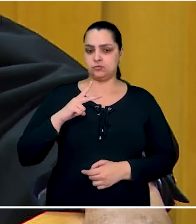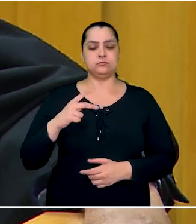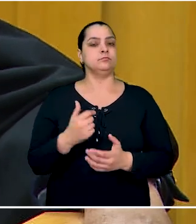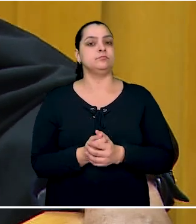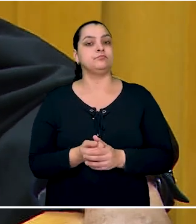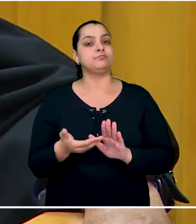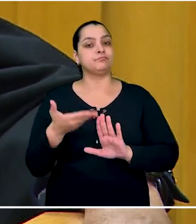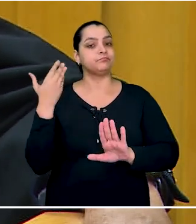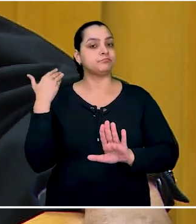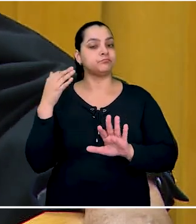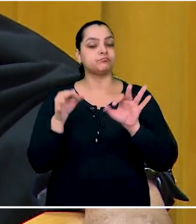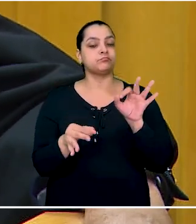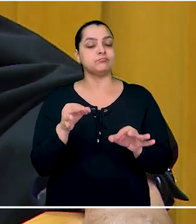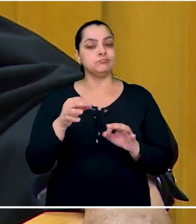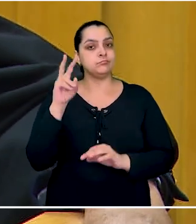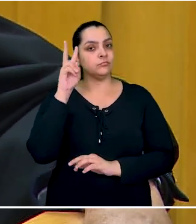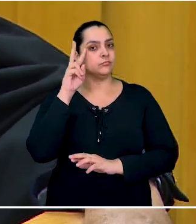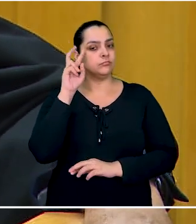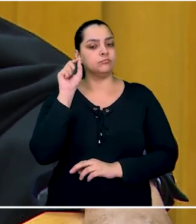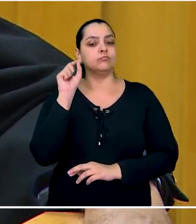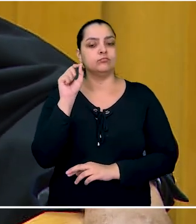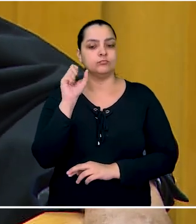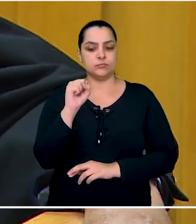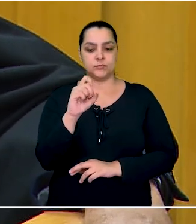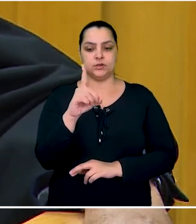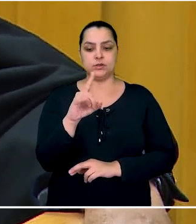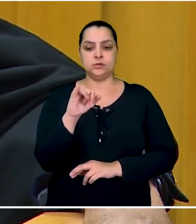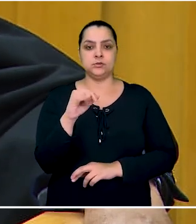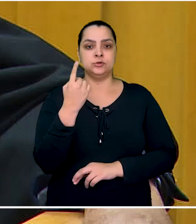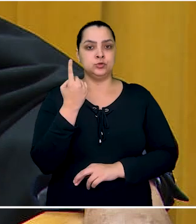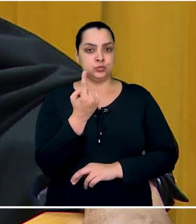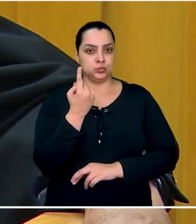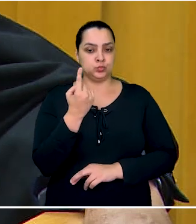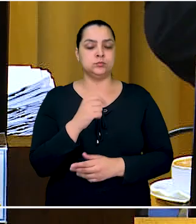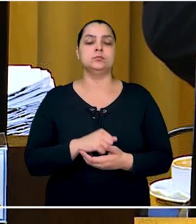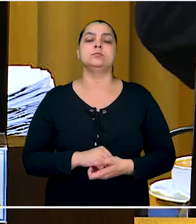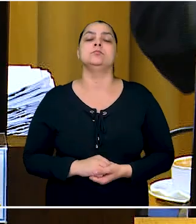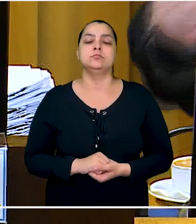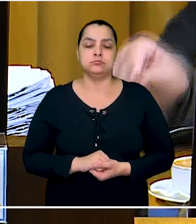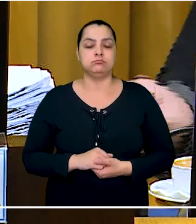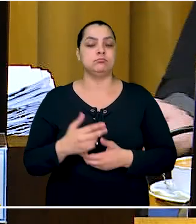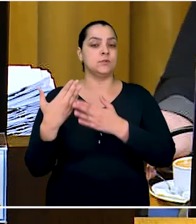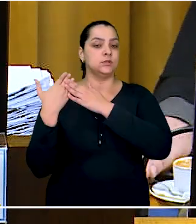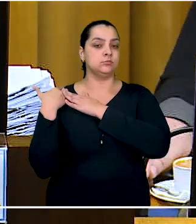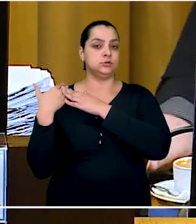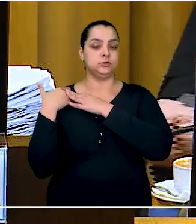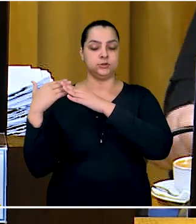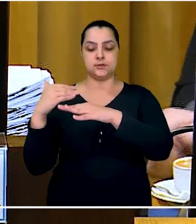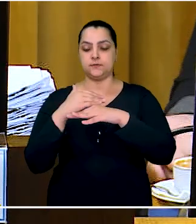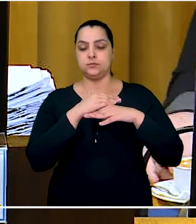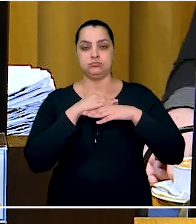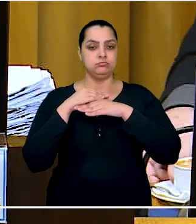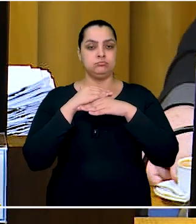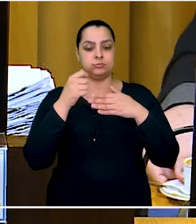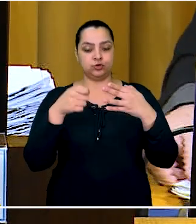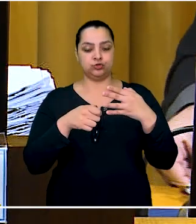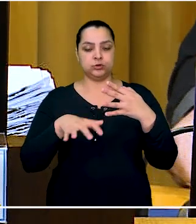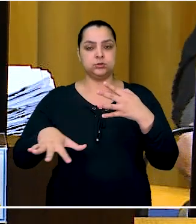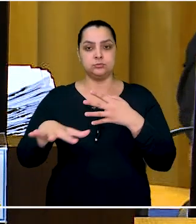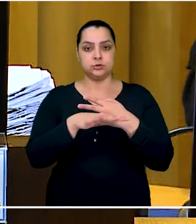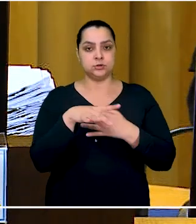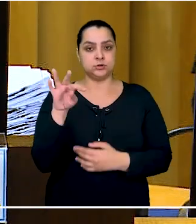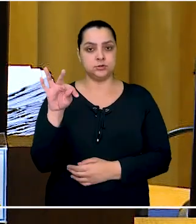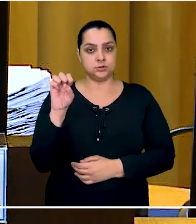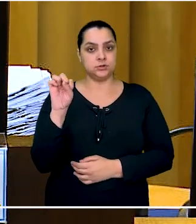citar precedentes, o relator ressaltou que a seção 1 de dissídios individuais, órgão responsável por uniformizar a jurisprudência